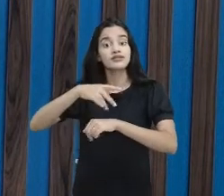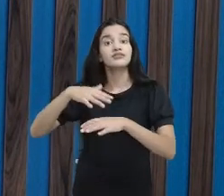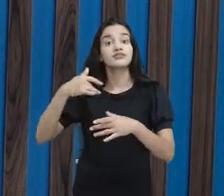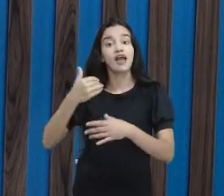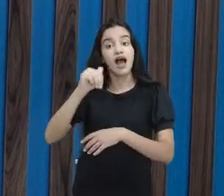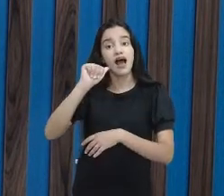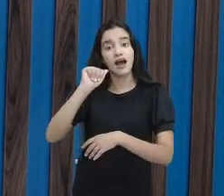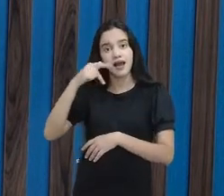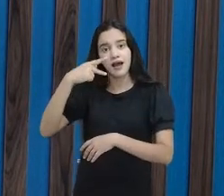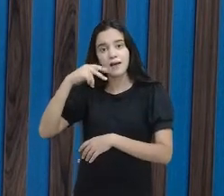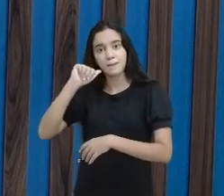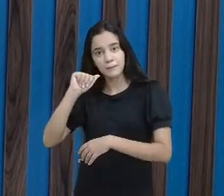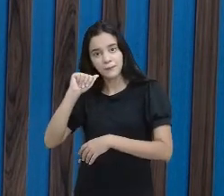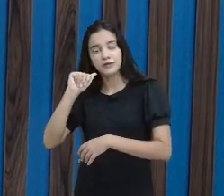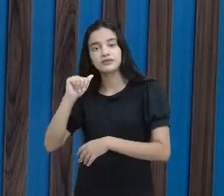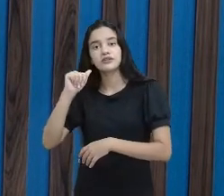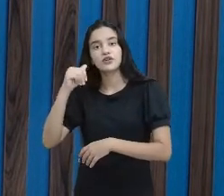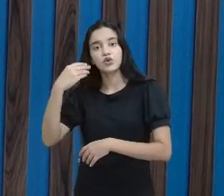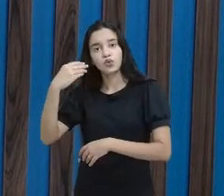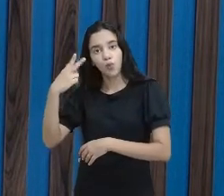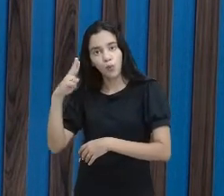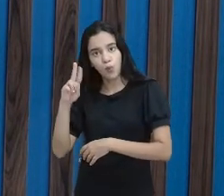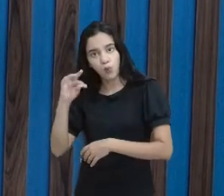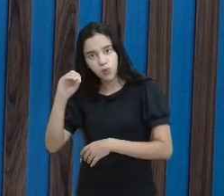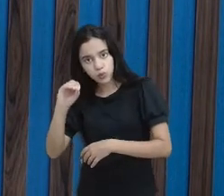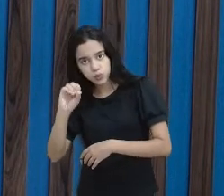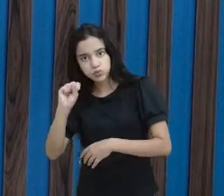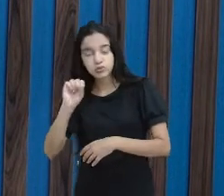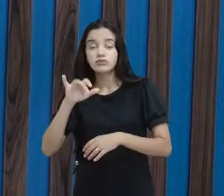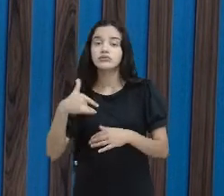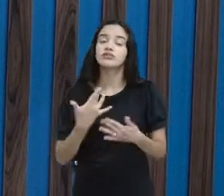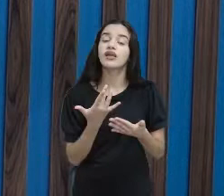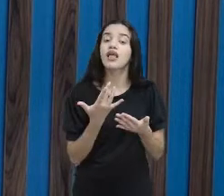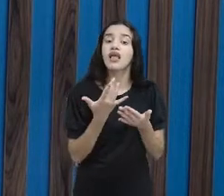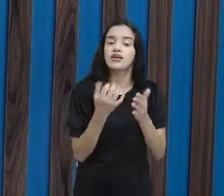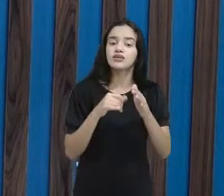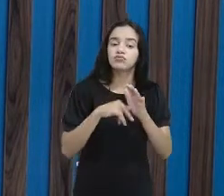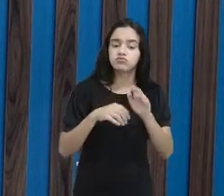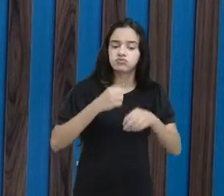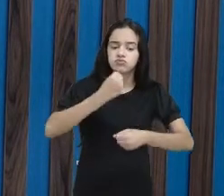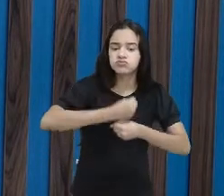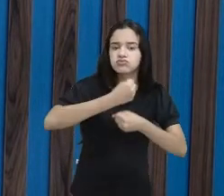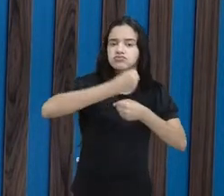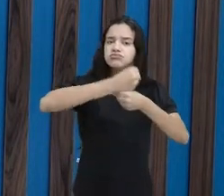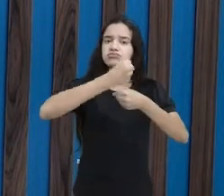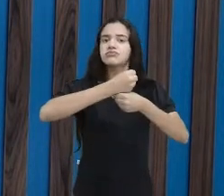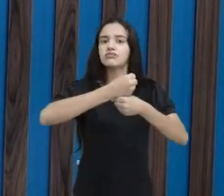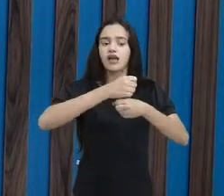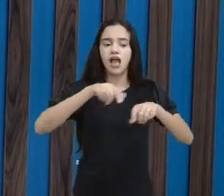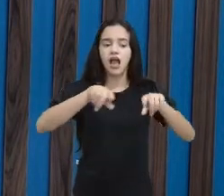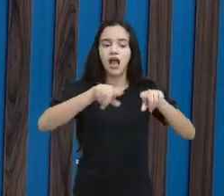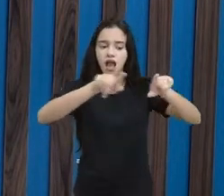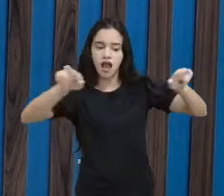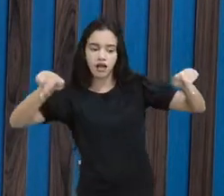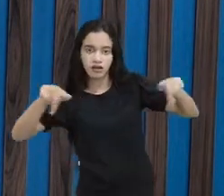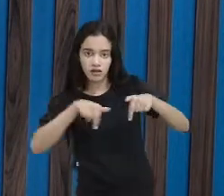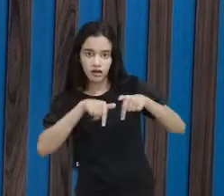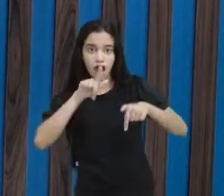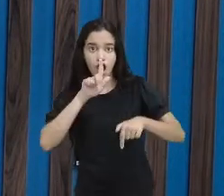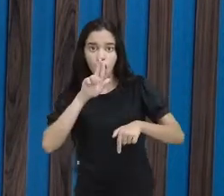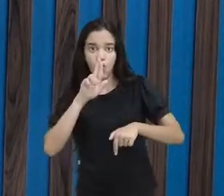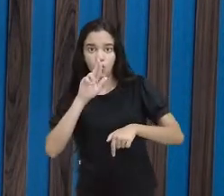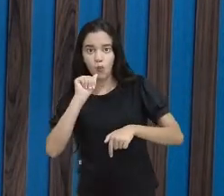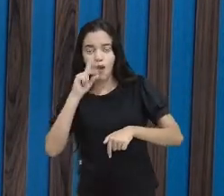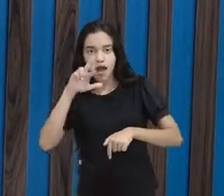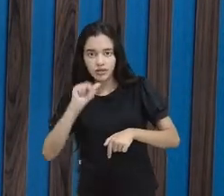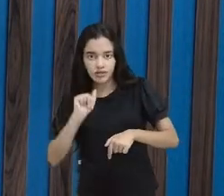que definiu, né, as dimensões da quadra. Então, ele viu, a gente precisa aqui,